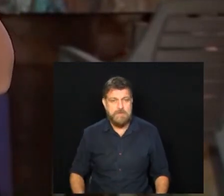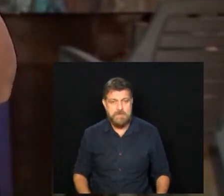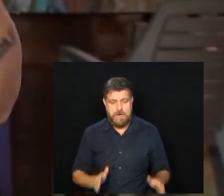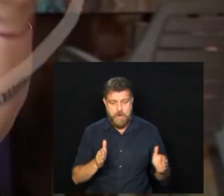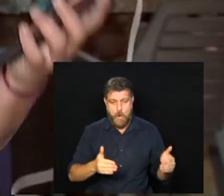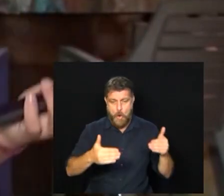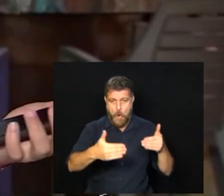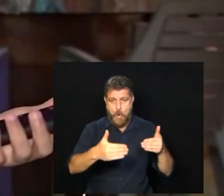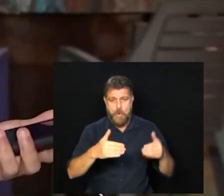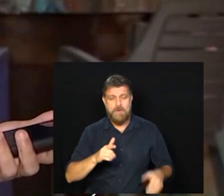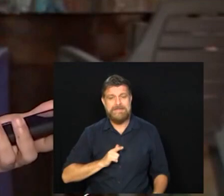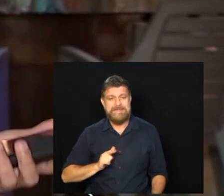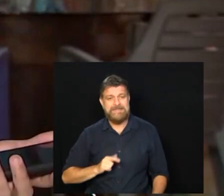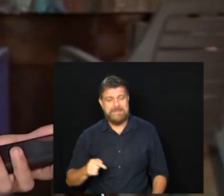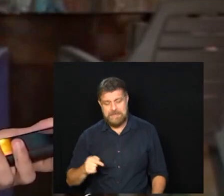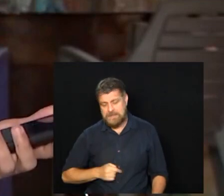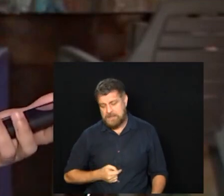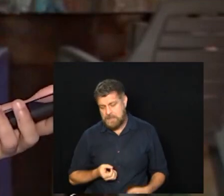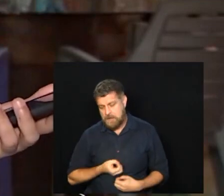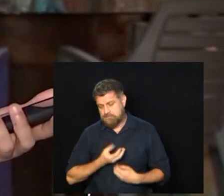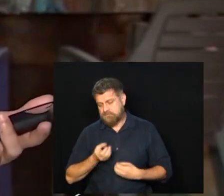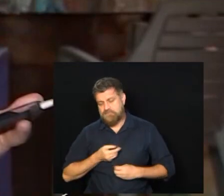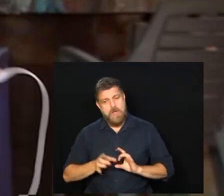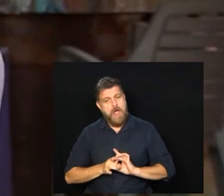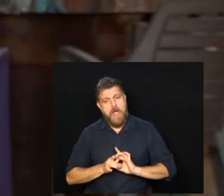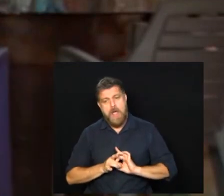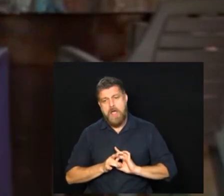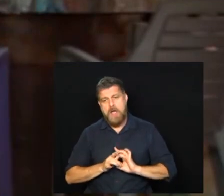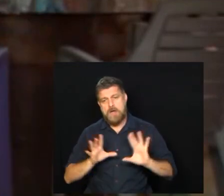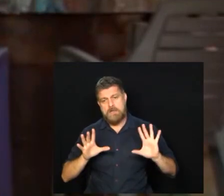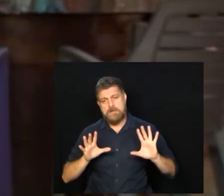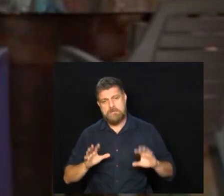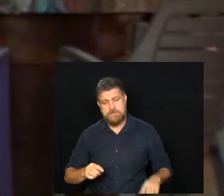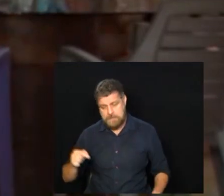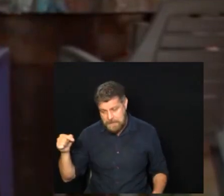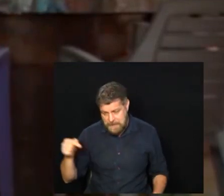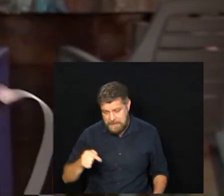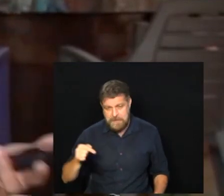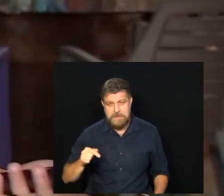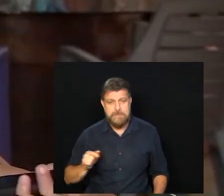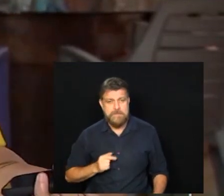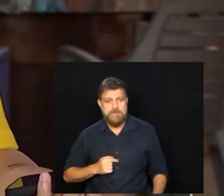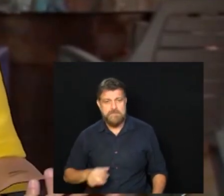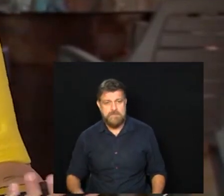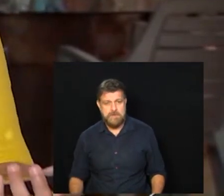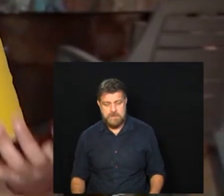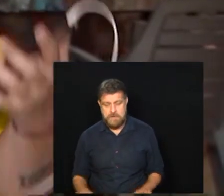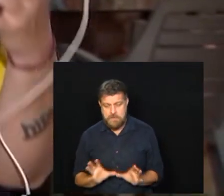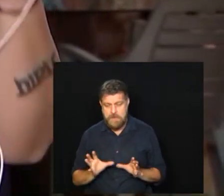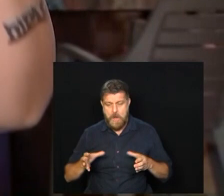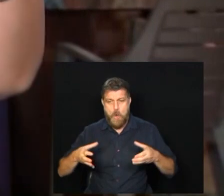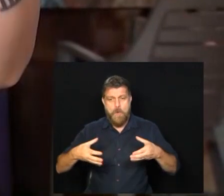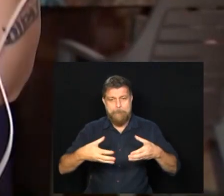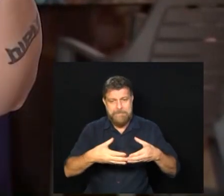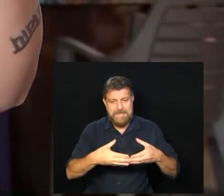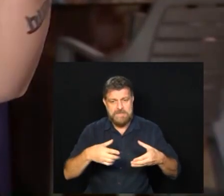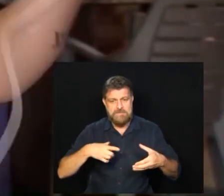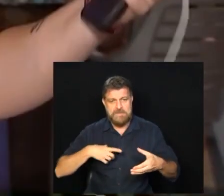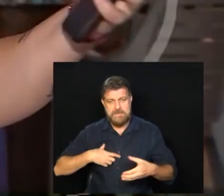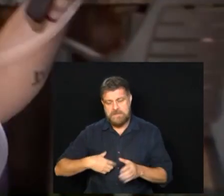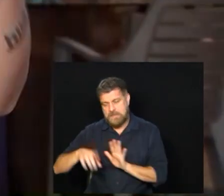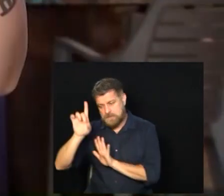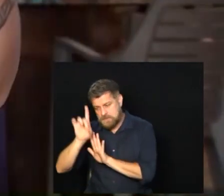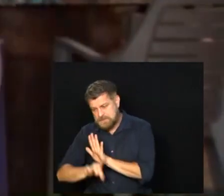a liberdade criativa aqui é grande. Então, dentro disso, o formato de uma cooperativa, ele tem, né, direção,